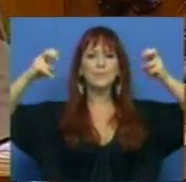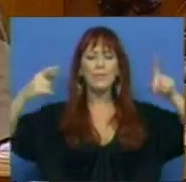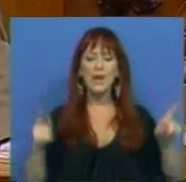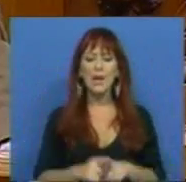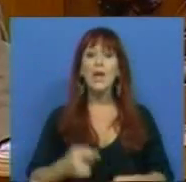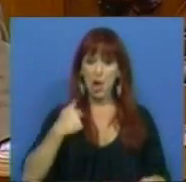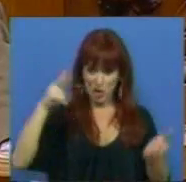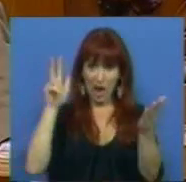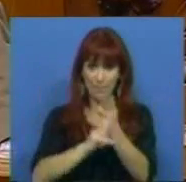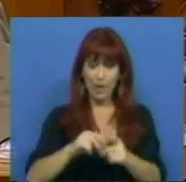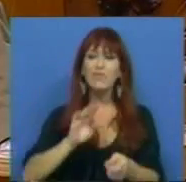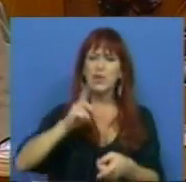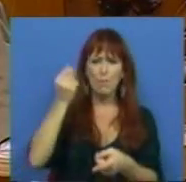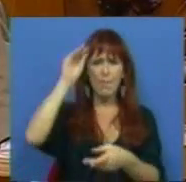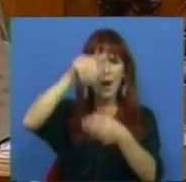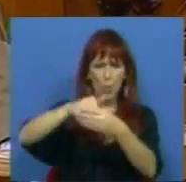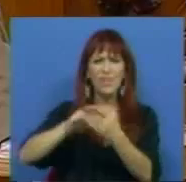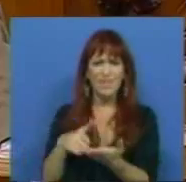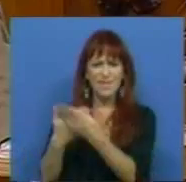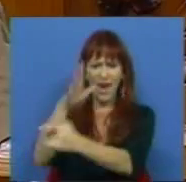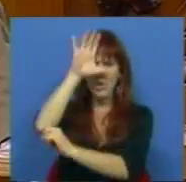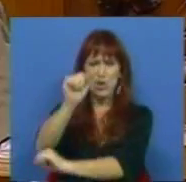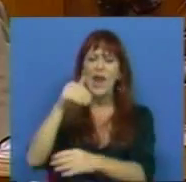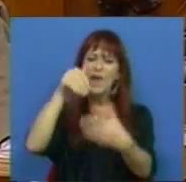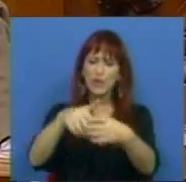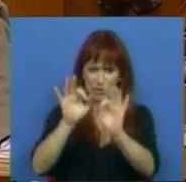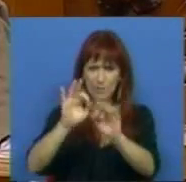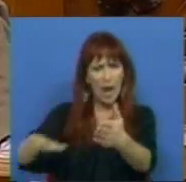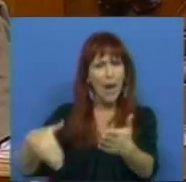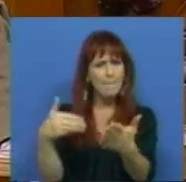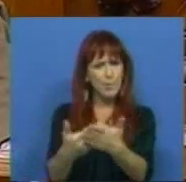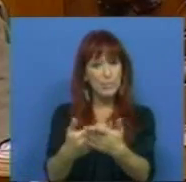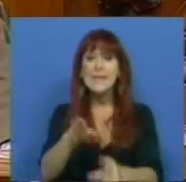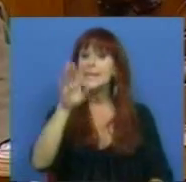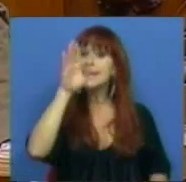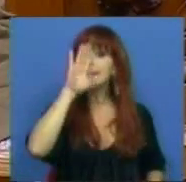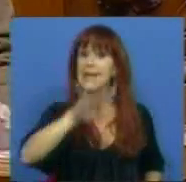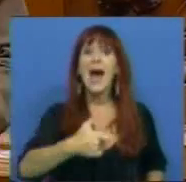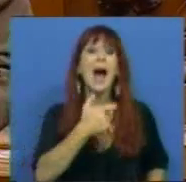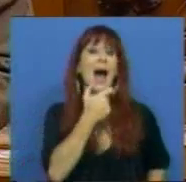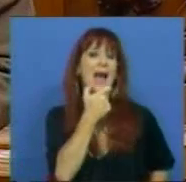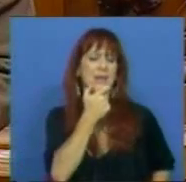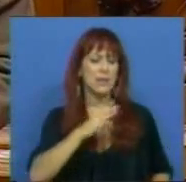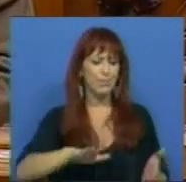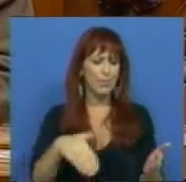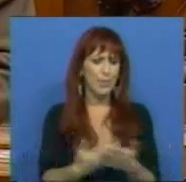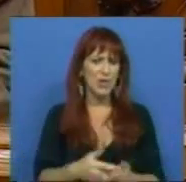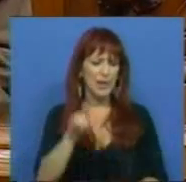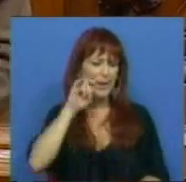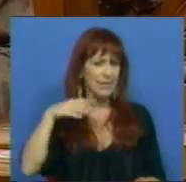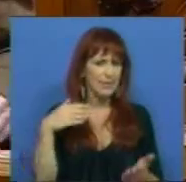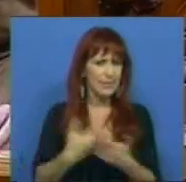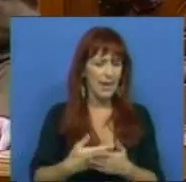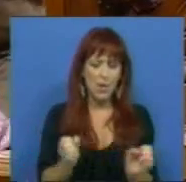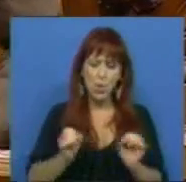que aprovamos a nacionalização. Votaremos a favor da proposta se a proposta garantir que